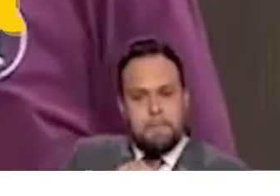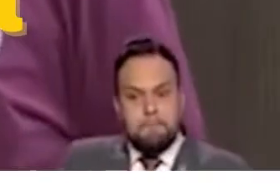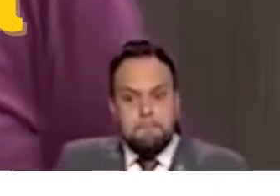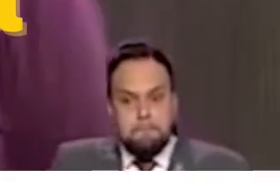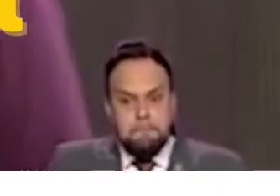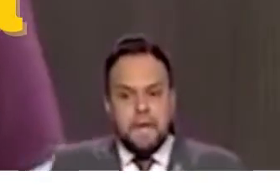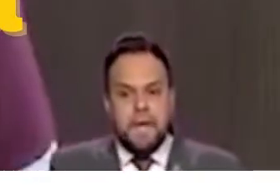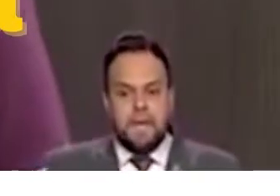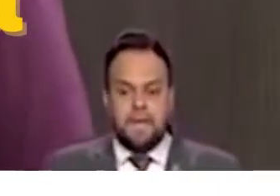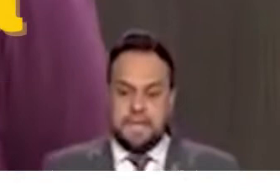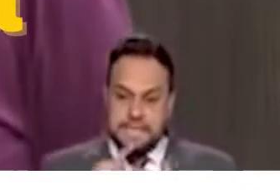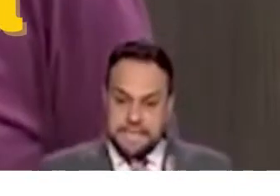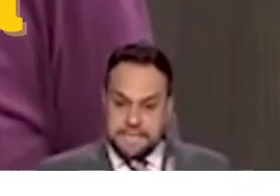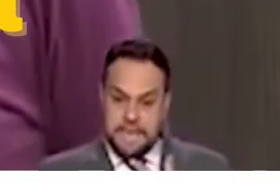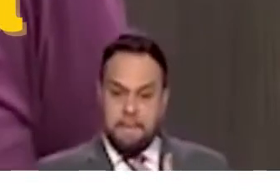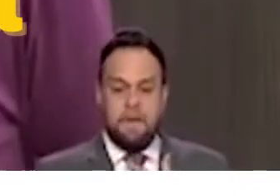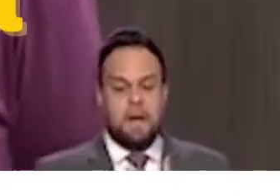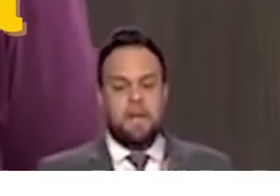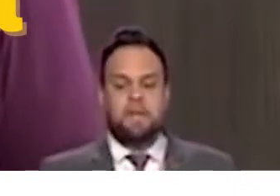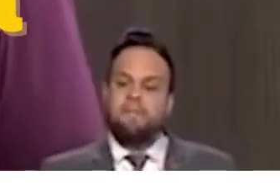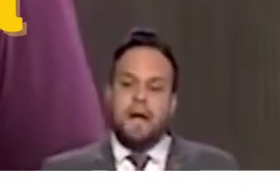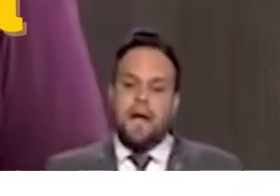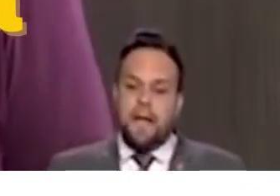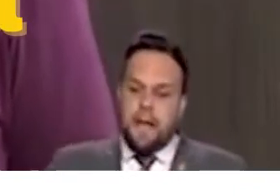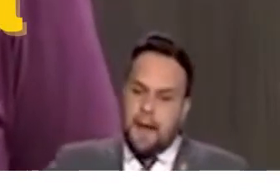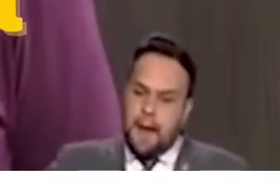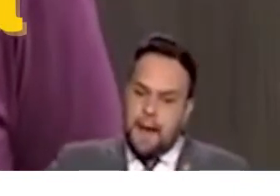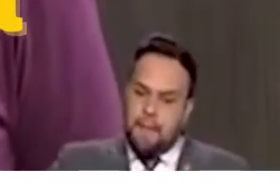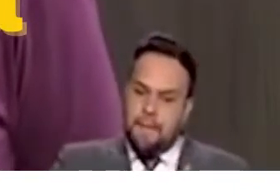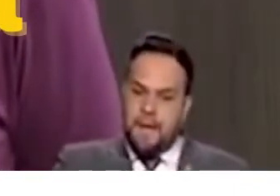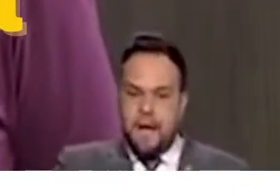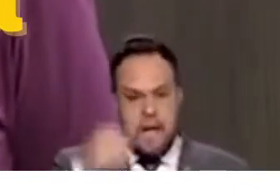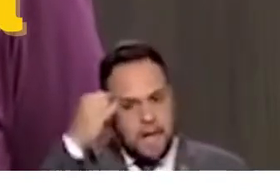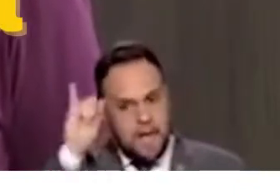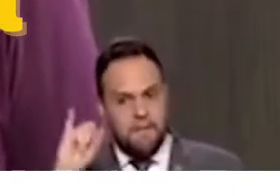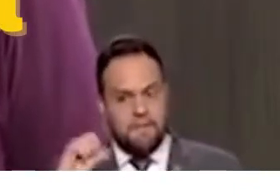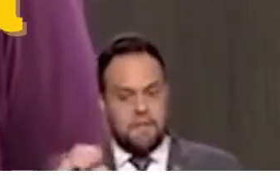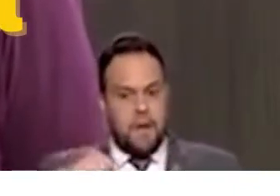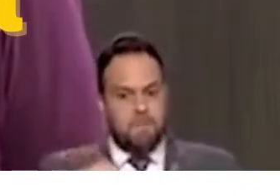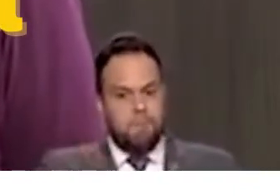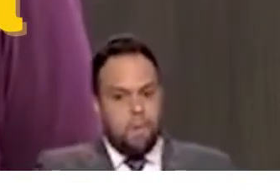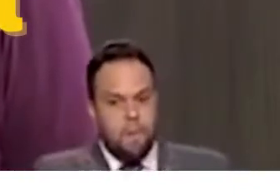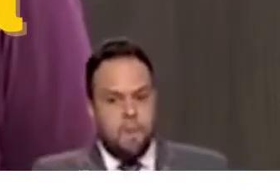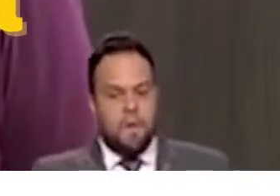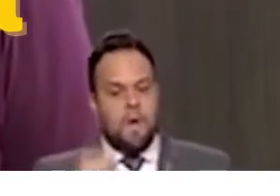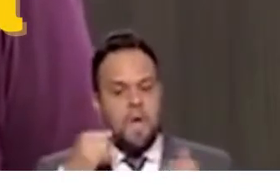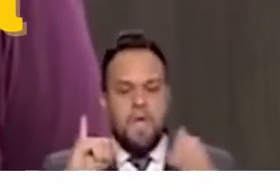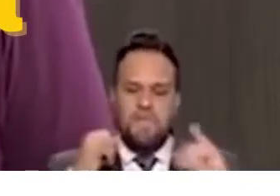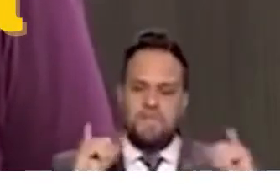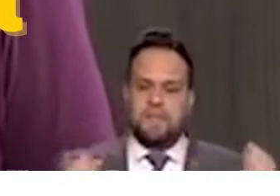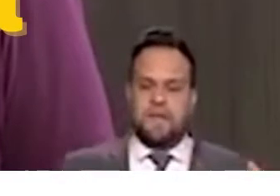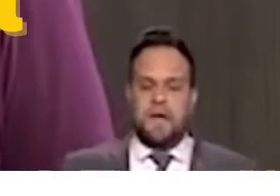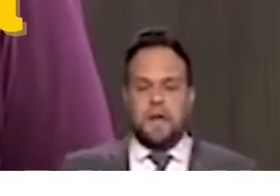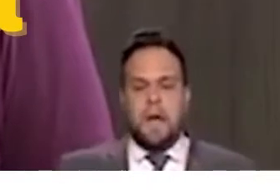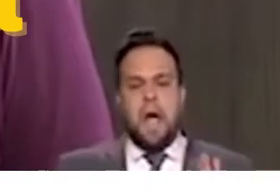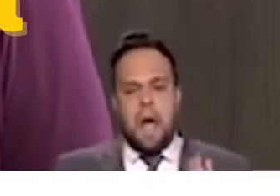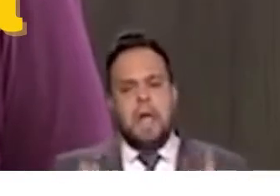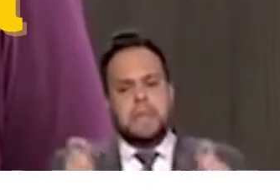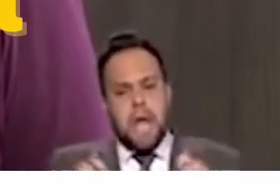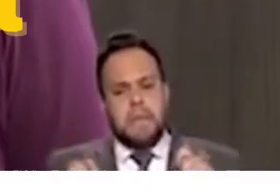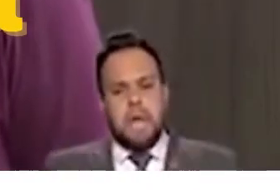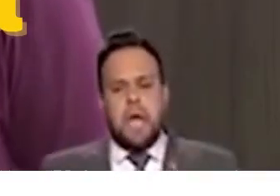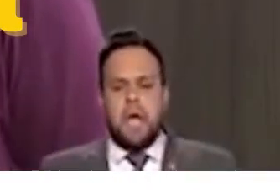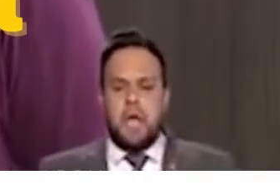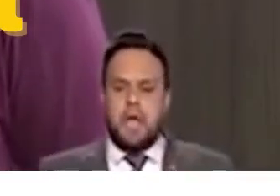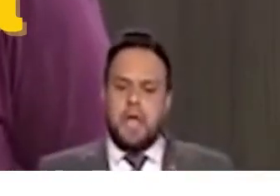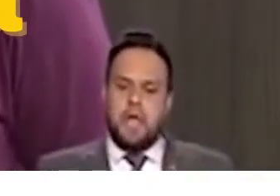ele só vai caminhar, não vai fazer exercícios físicos mais fortes. E acredito que nós vamos conseguir tranquilamente, nos próximos